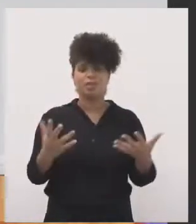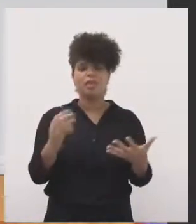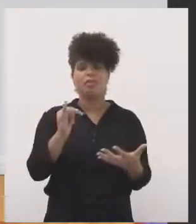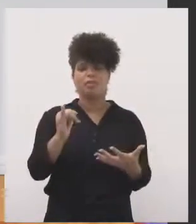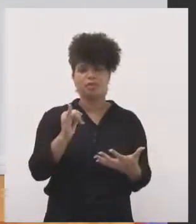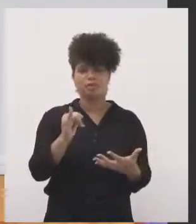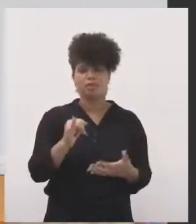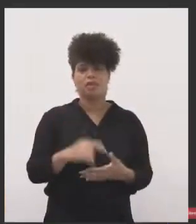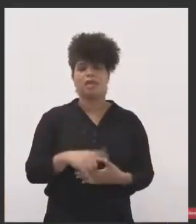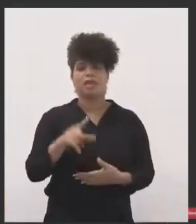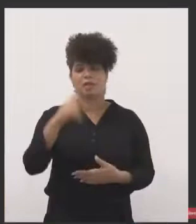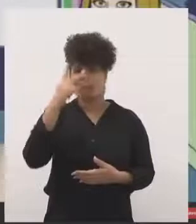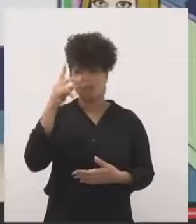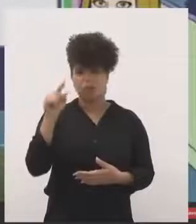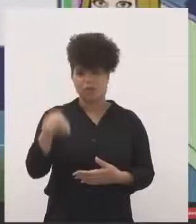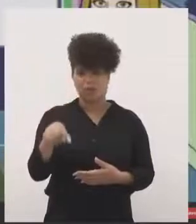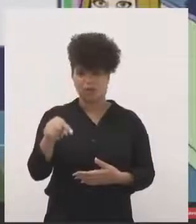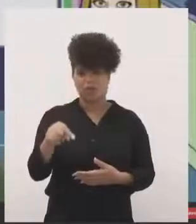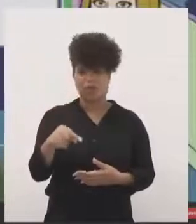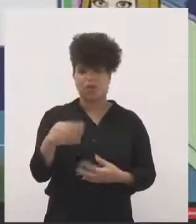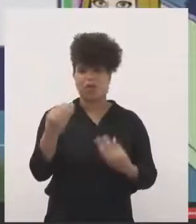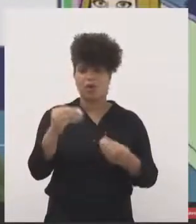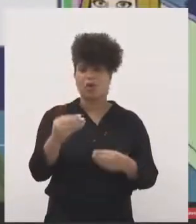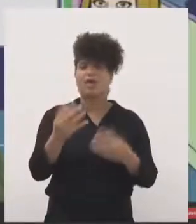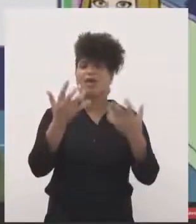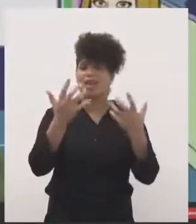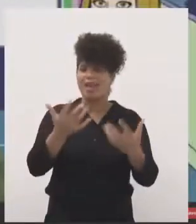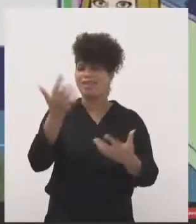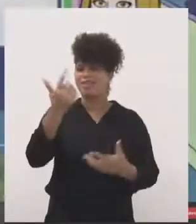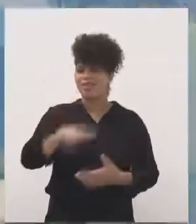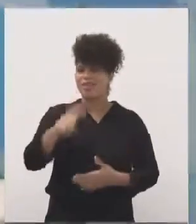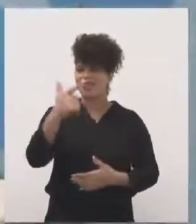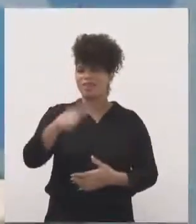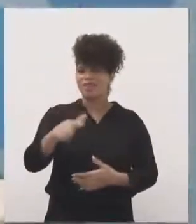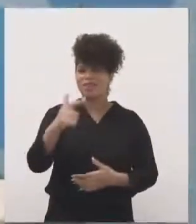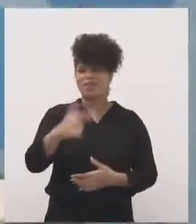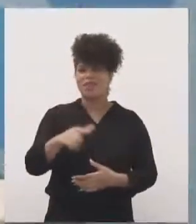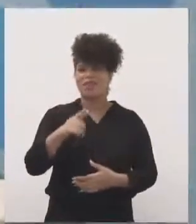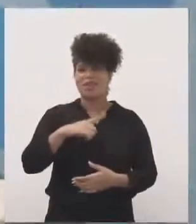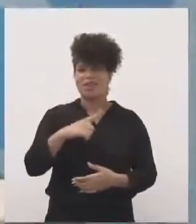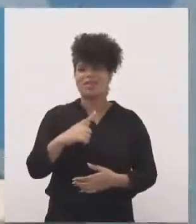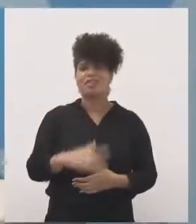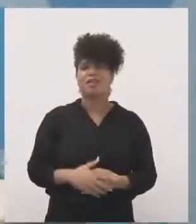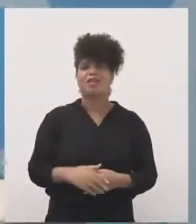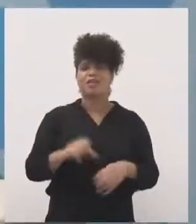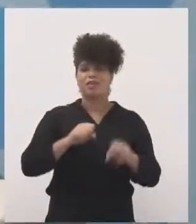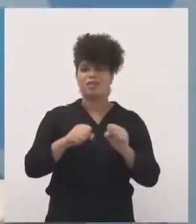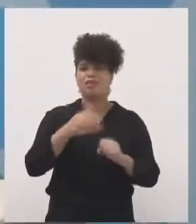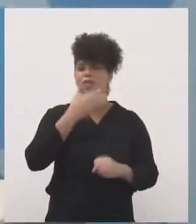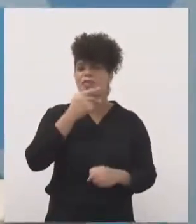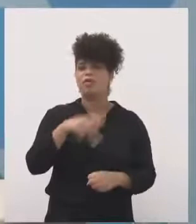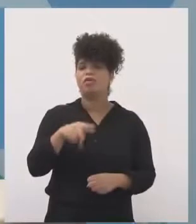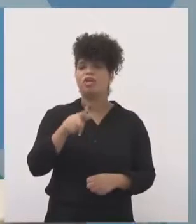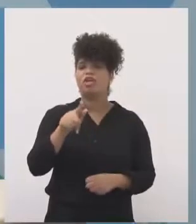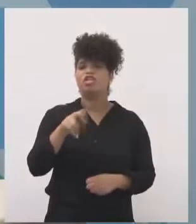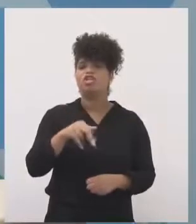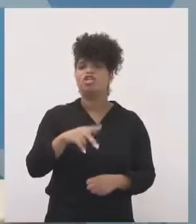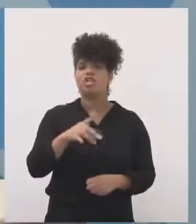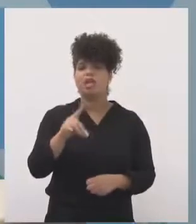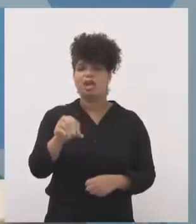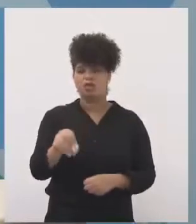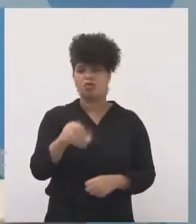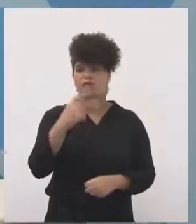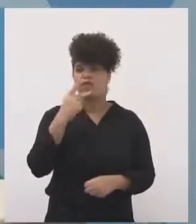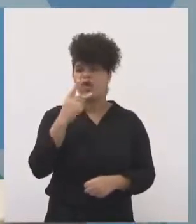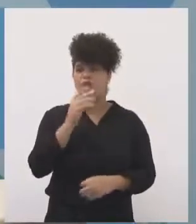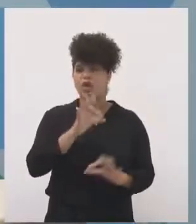você, Carla, que o pessoal está colocando aqui que quer mais e mais formações, né? O professor Geraldo colocou aqui, muito boa formação,